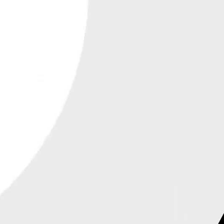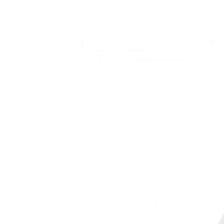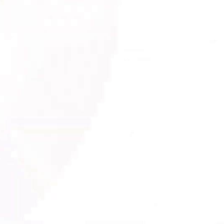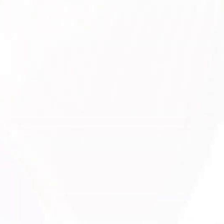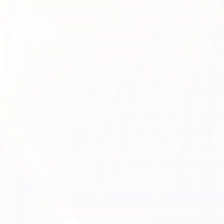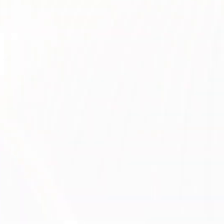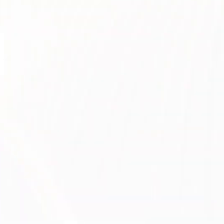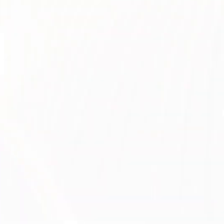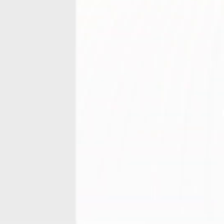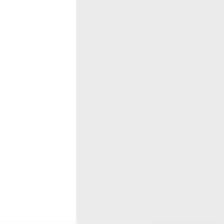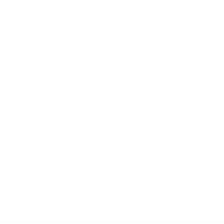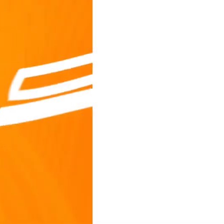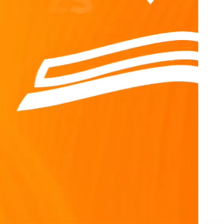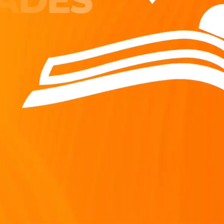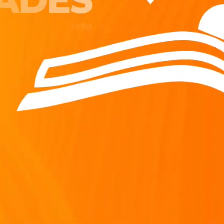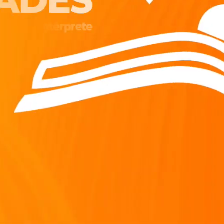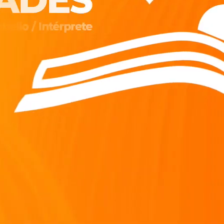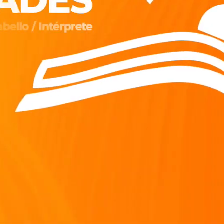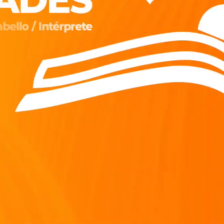Thank you.